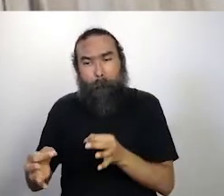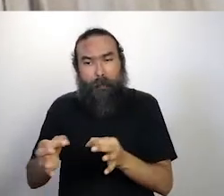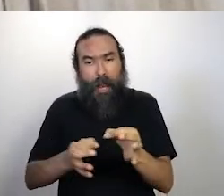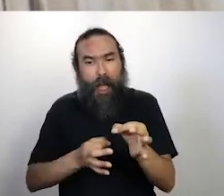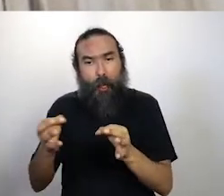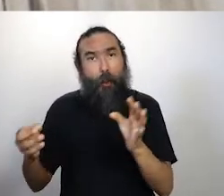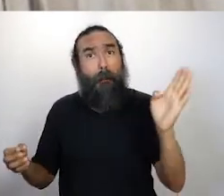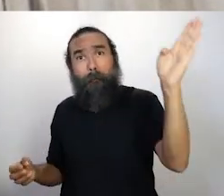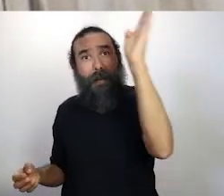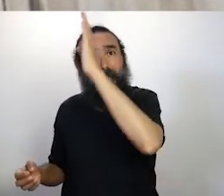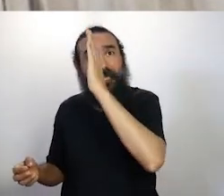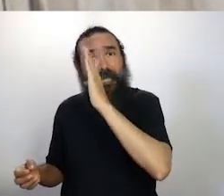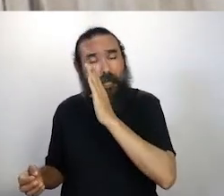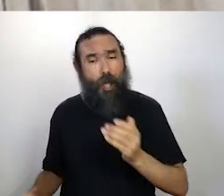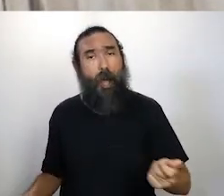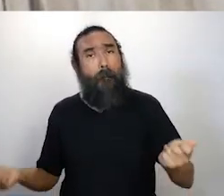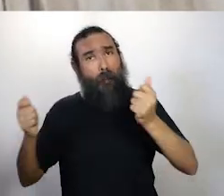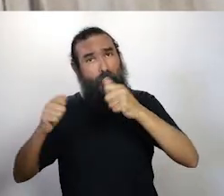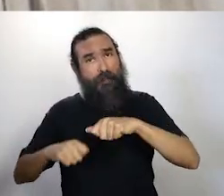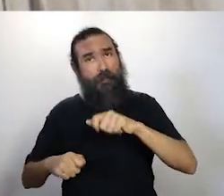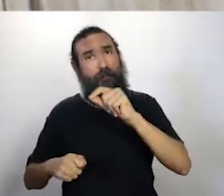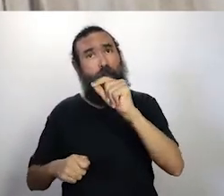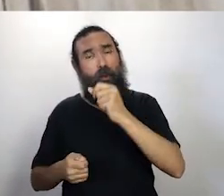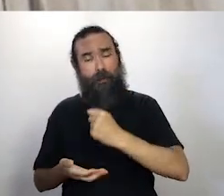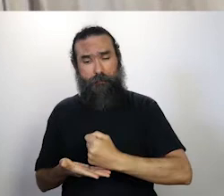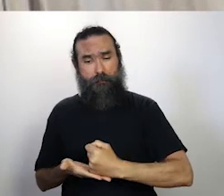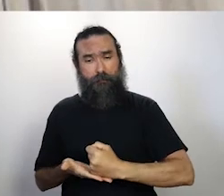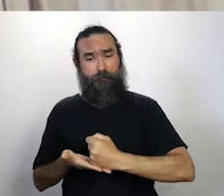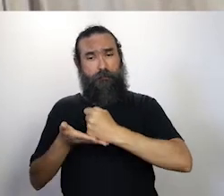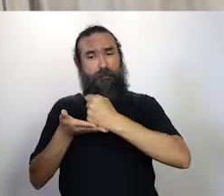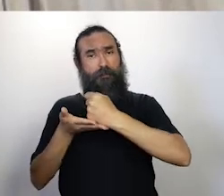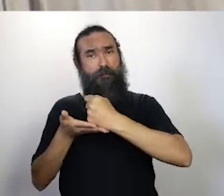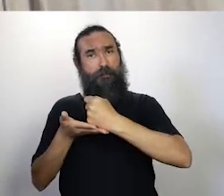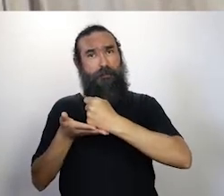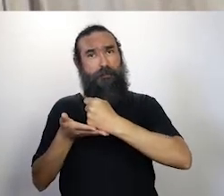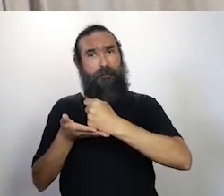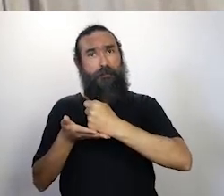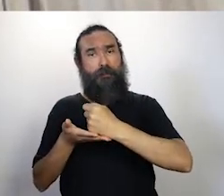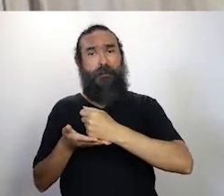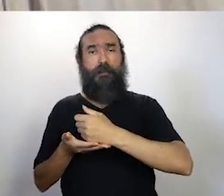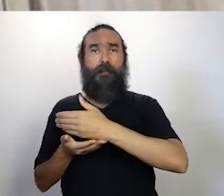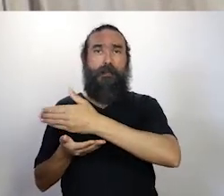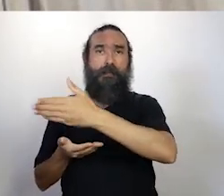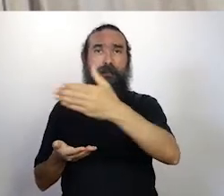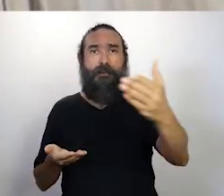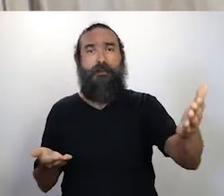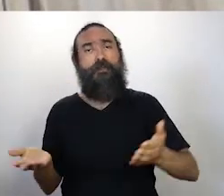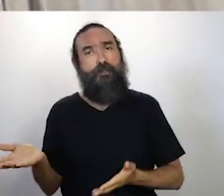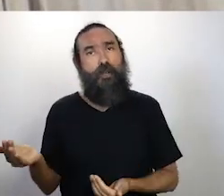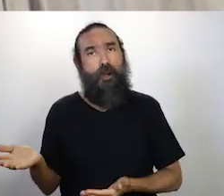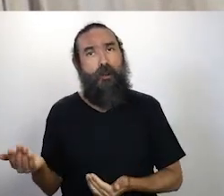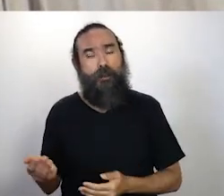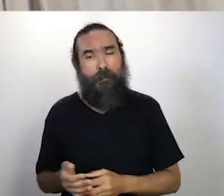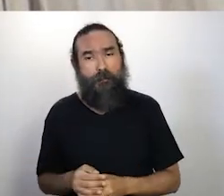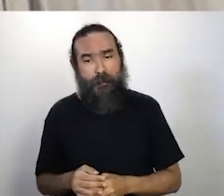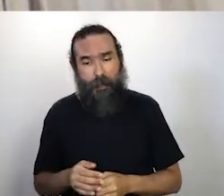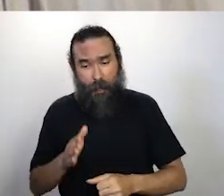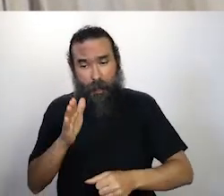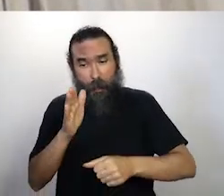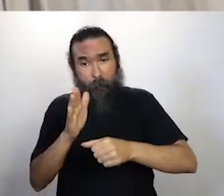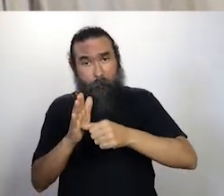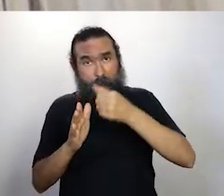contemple, né, de maneira consistente também, esses elementos que foram colocados aqui. A primeira proposta do Plano Nacional de Juventude